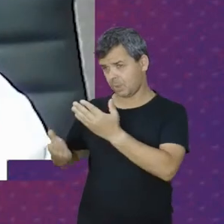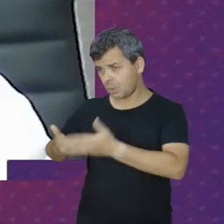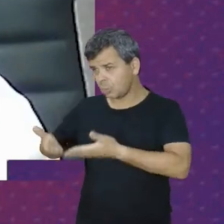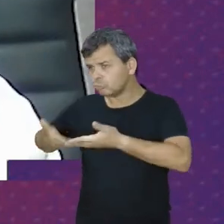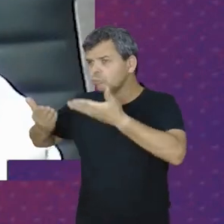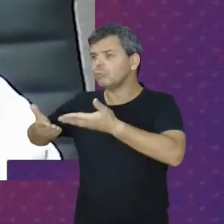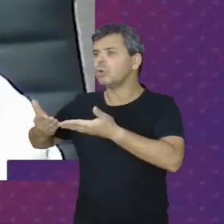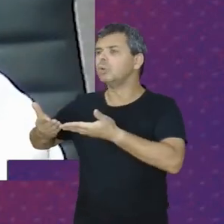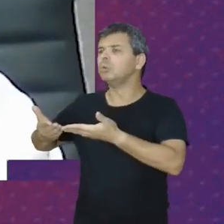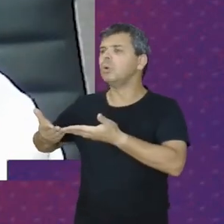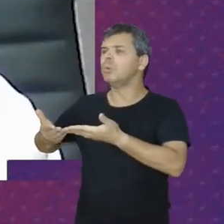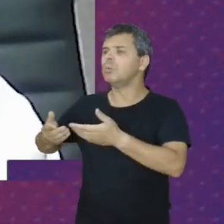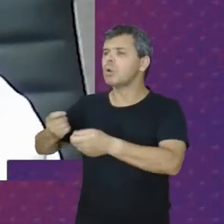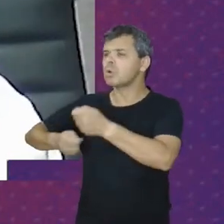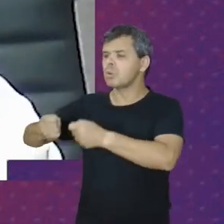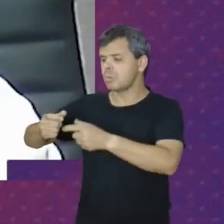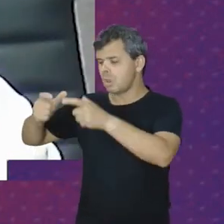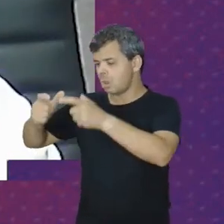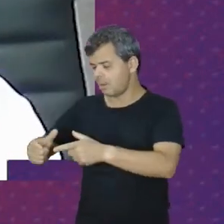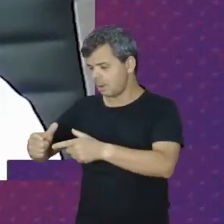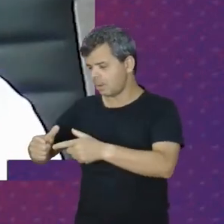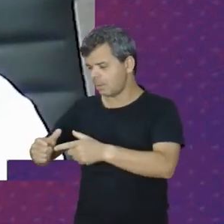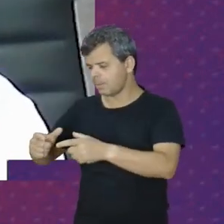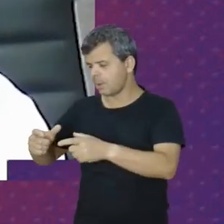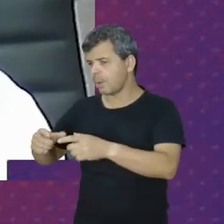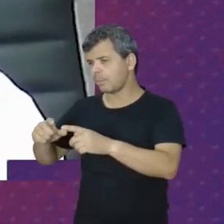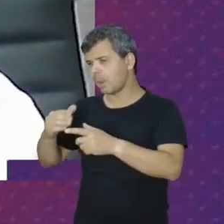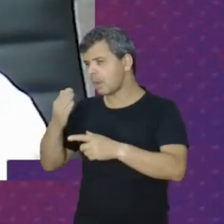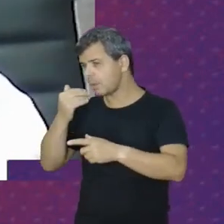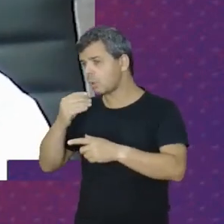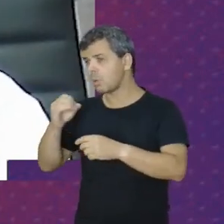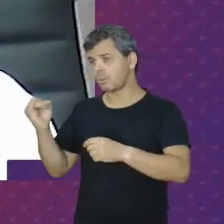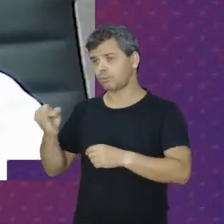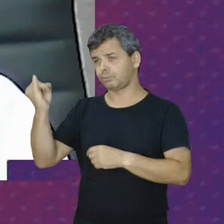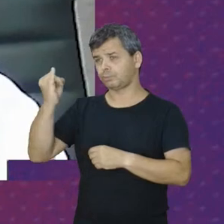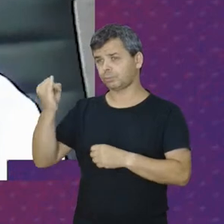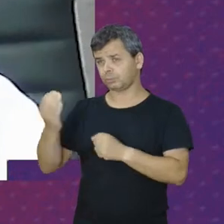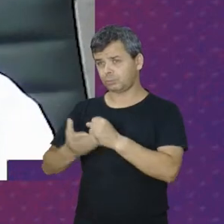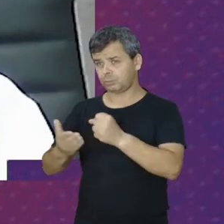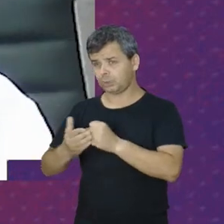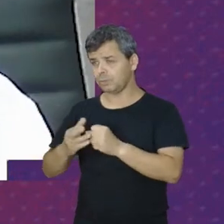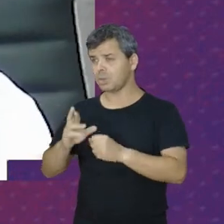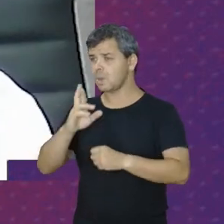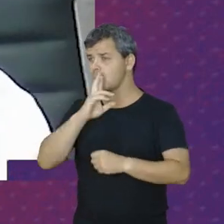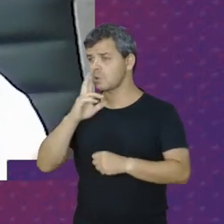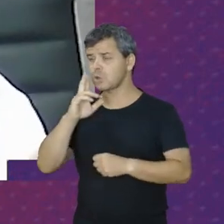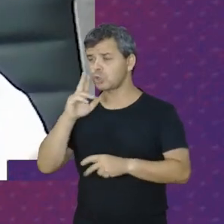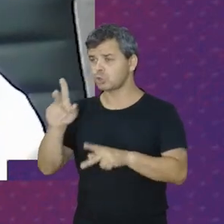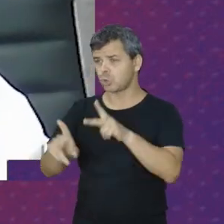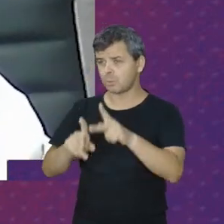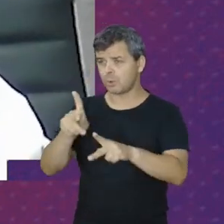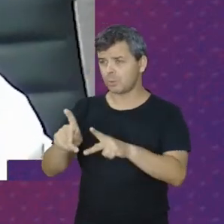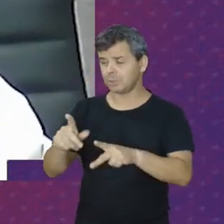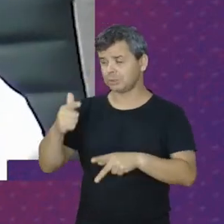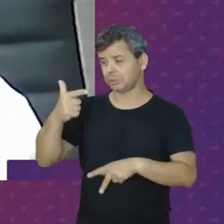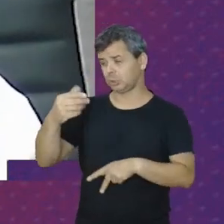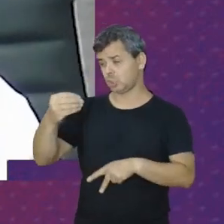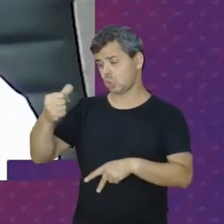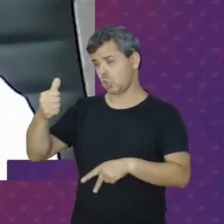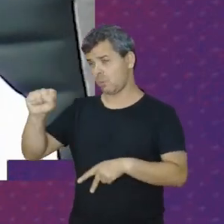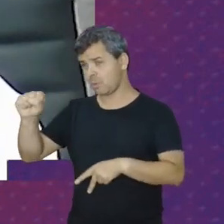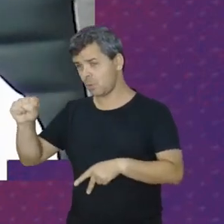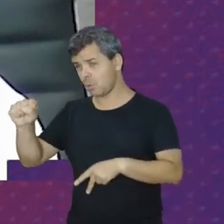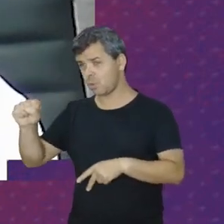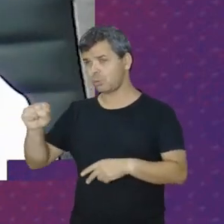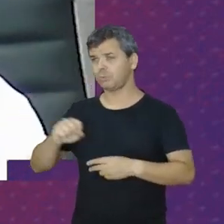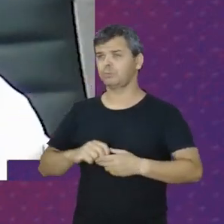economia local e garantiu o mínimo de alimentação necessário para a família, nós implantamos o restaurante popular, que até hoje, desde 2008, foi